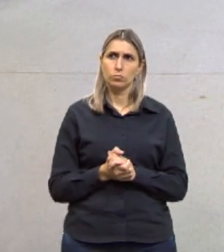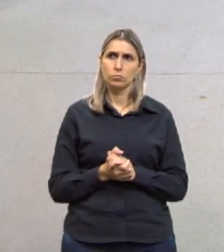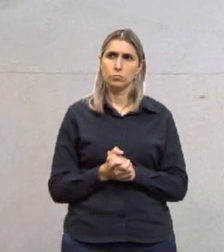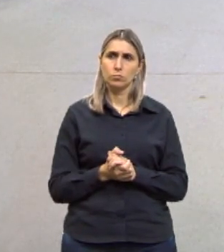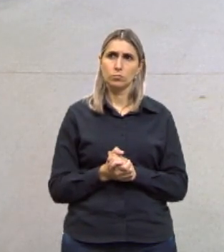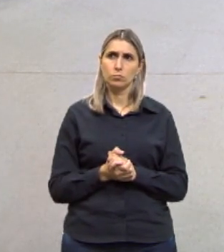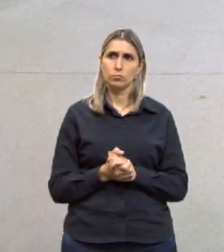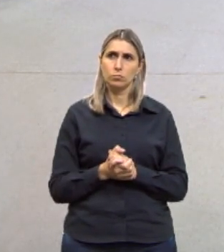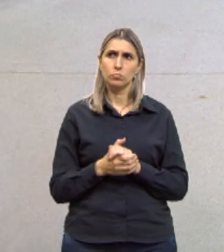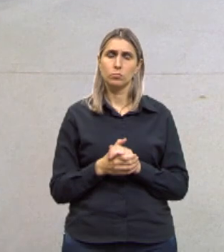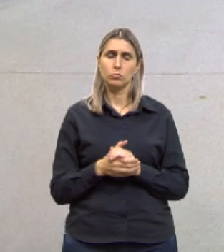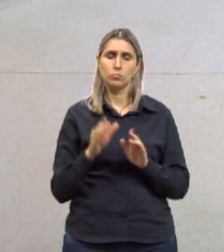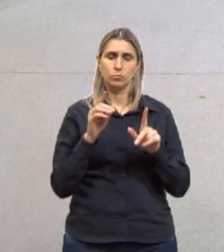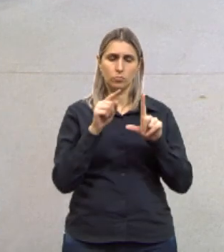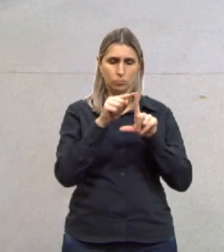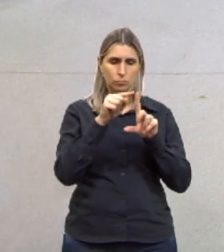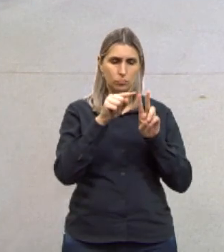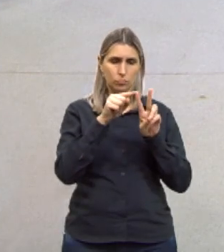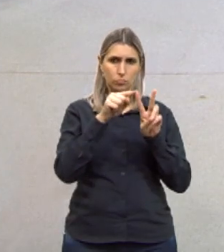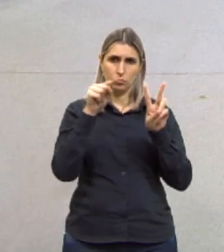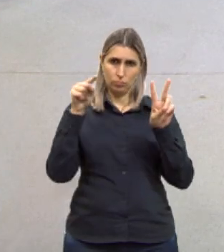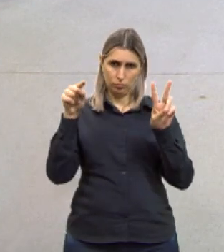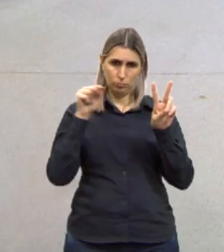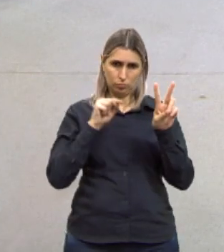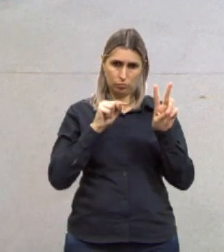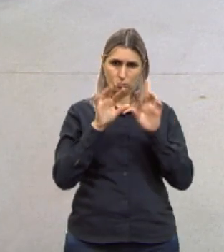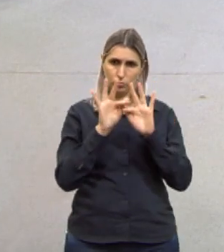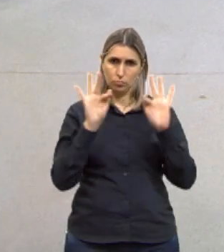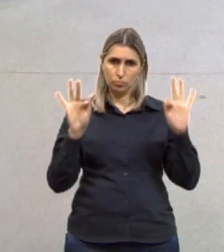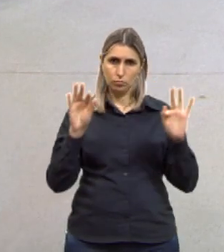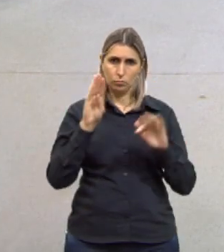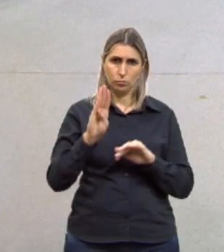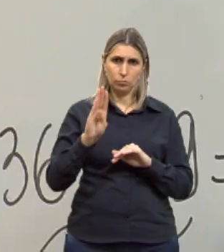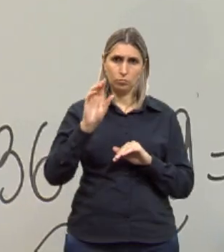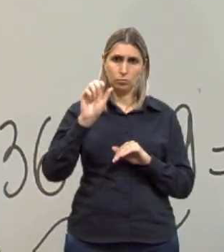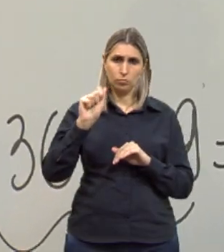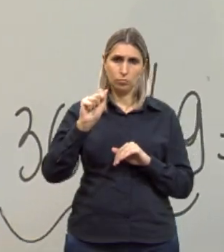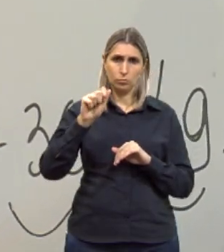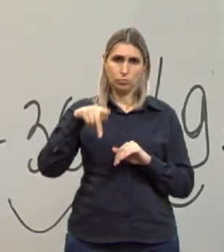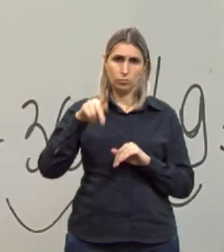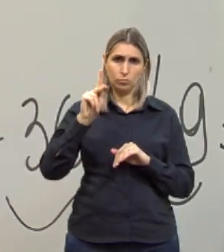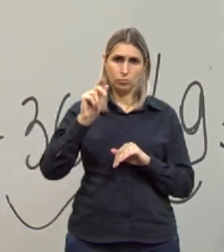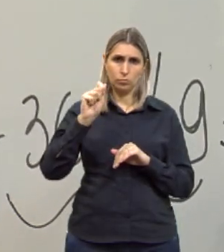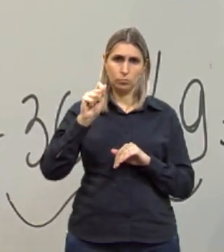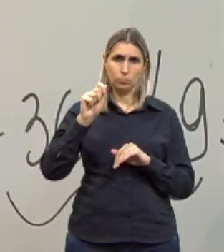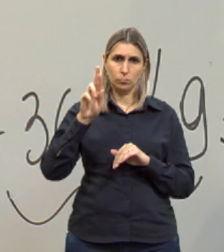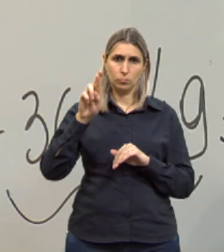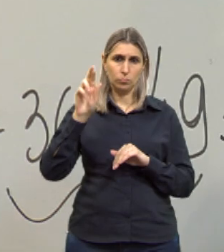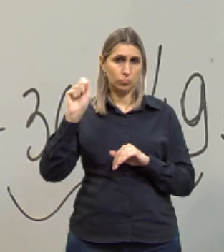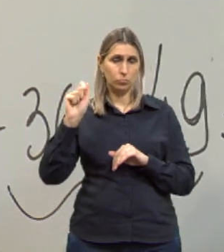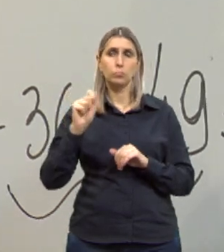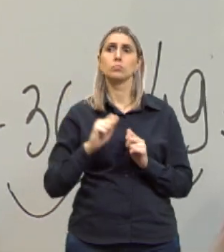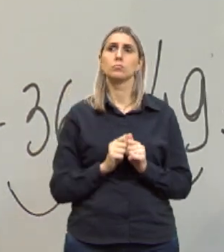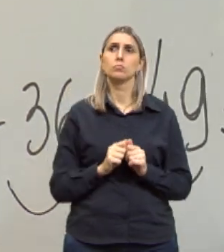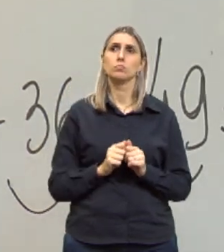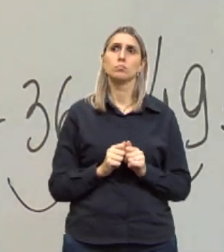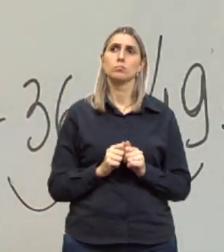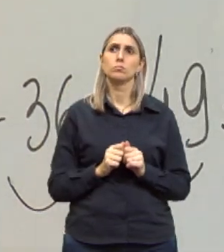na nossa fórmula de Bhaskara. Menos b mais ou menos a raiz do delta sobre